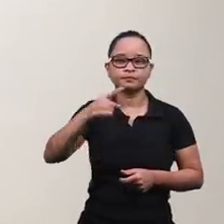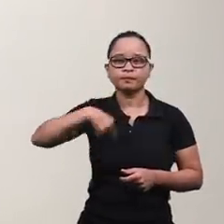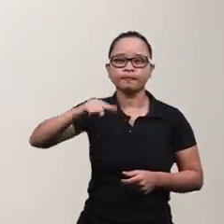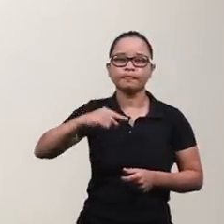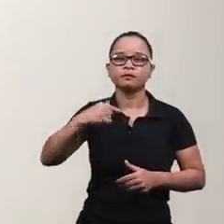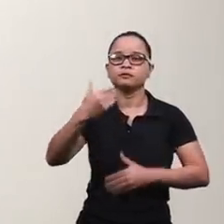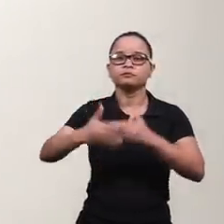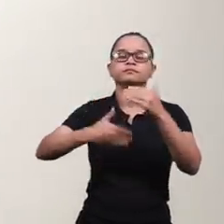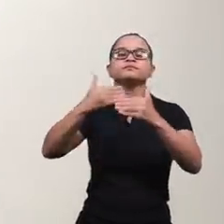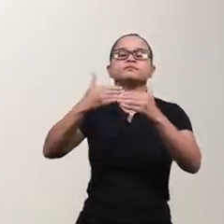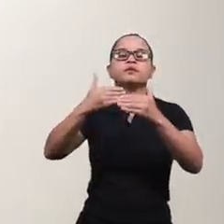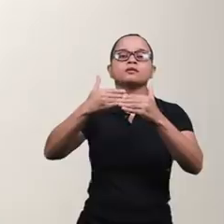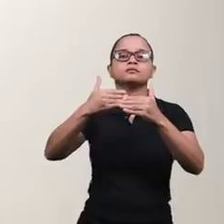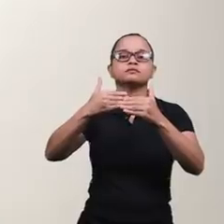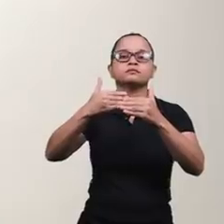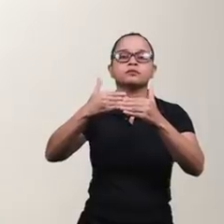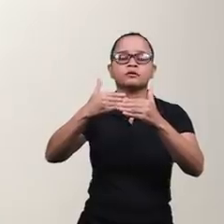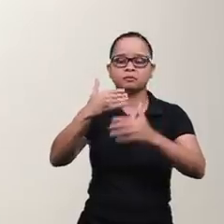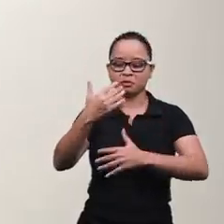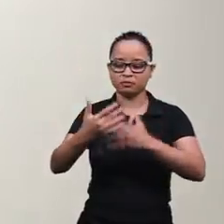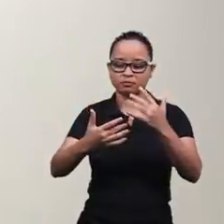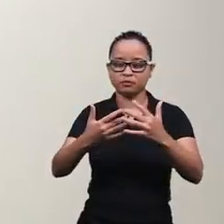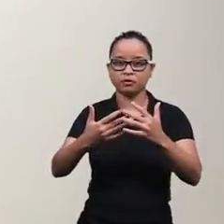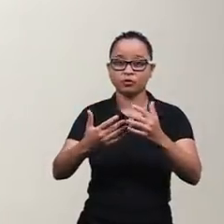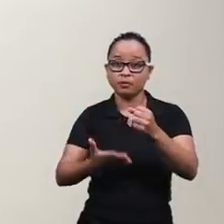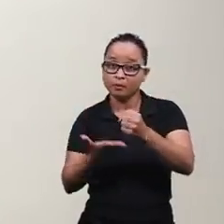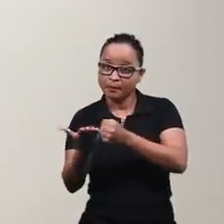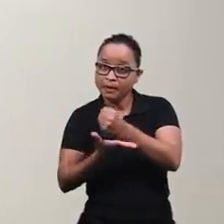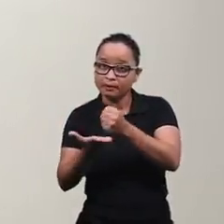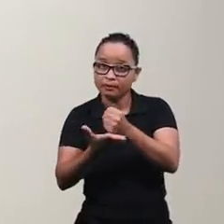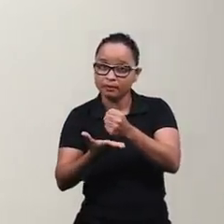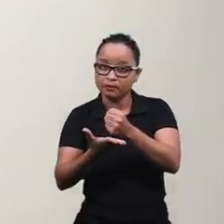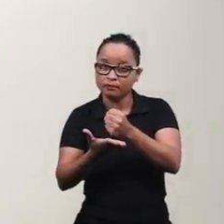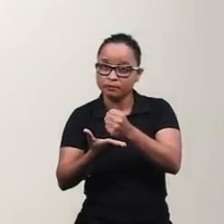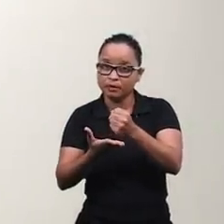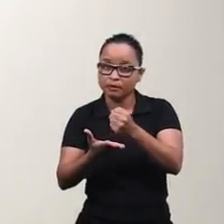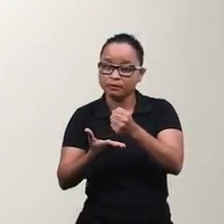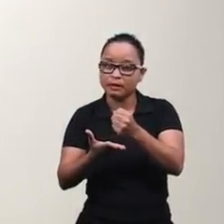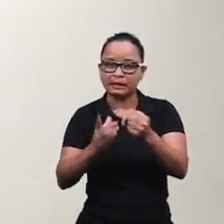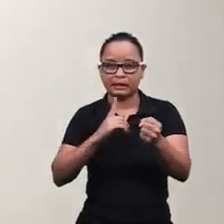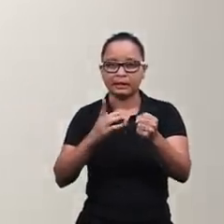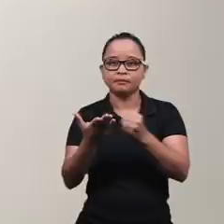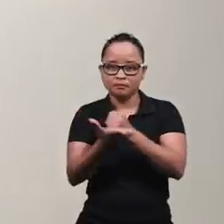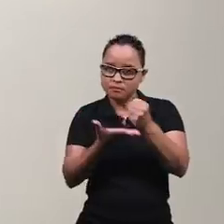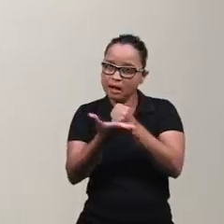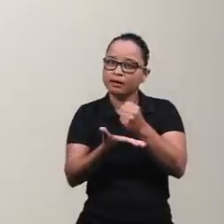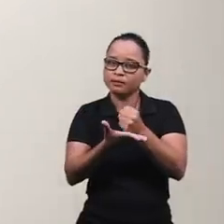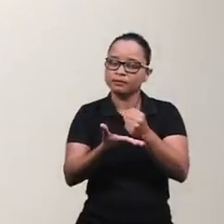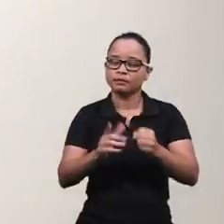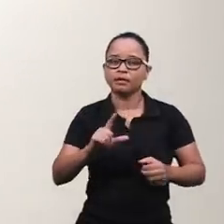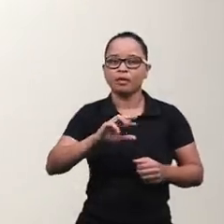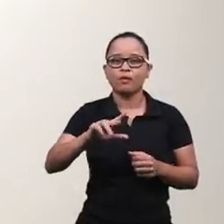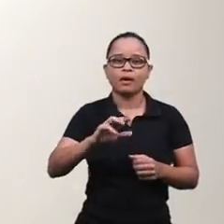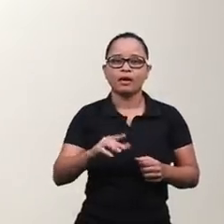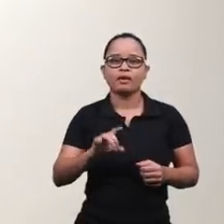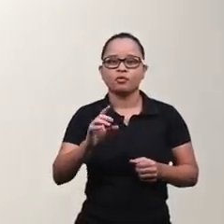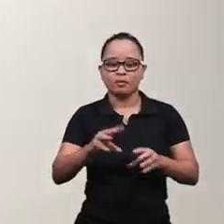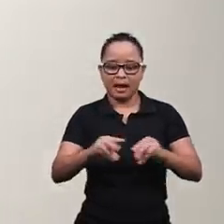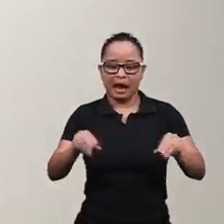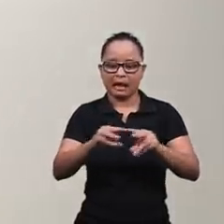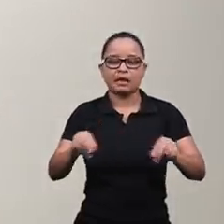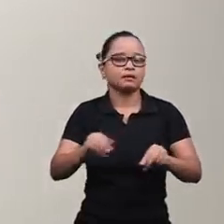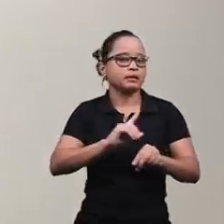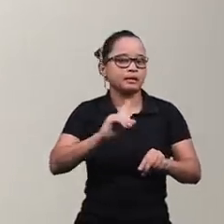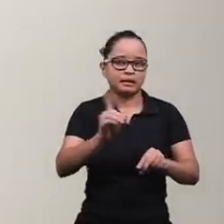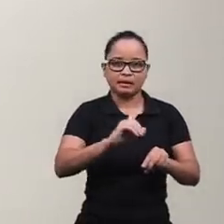fomos edificados e o seguinte o edificado sobre o que sobre Um fundamento e a tem um fundamento Nós